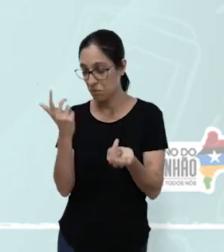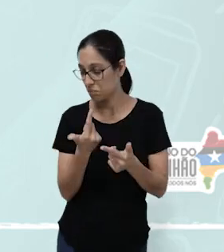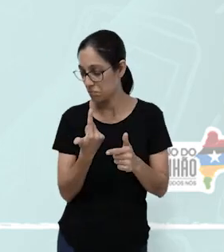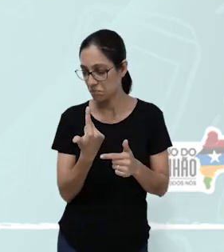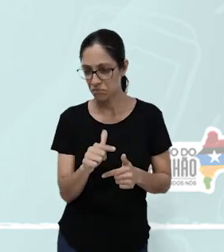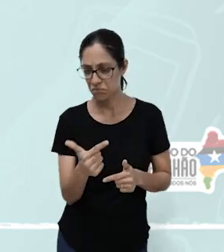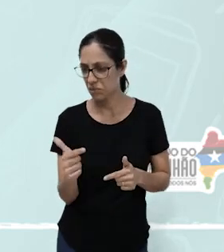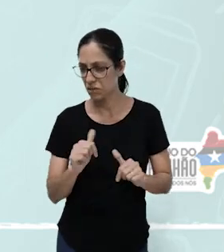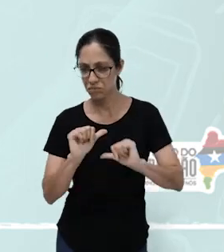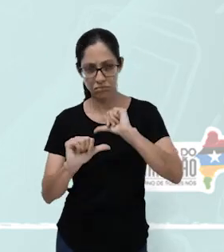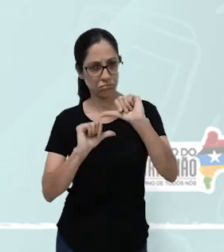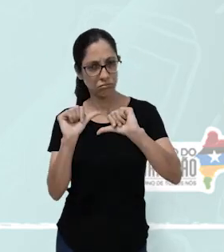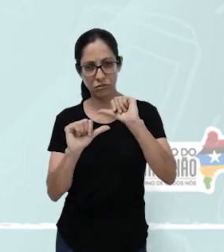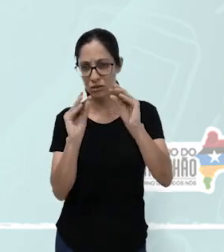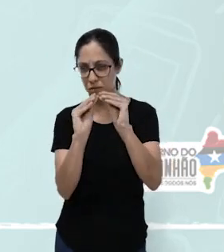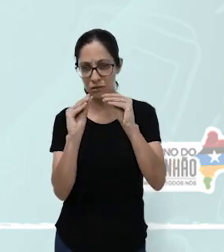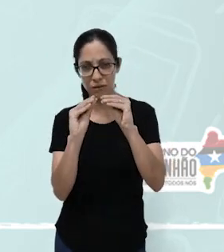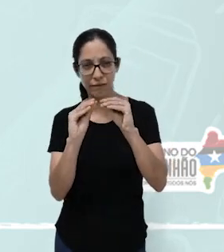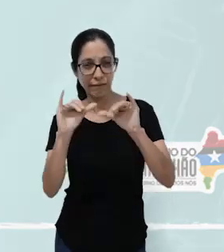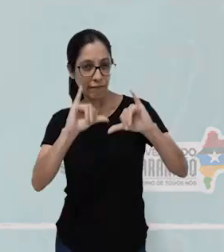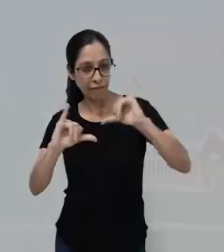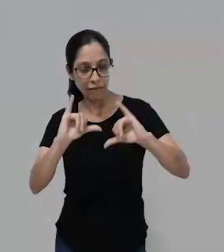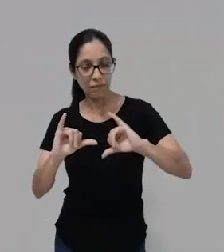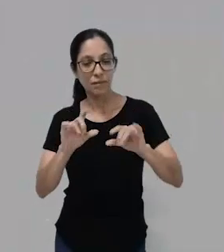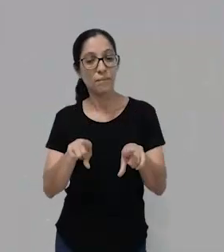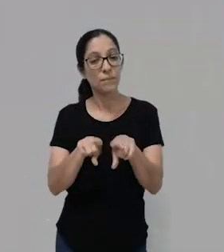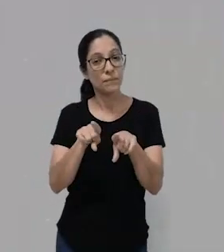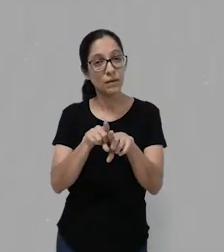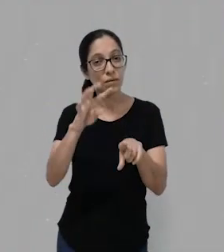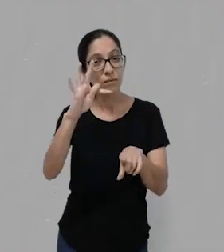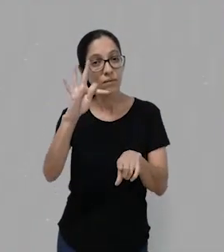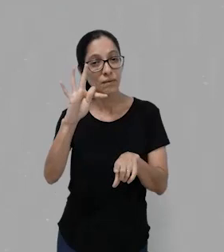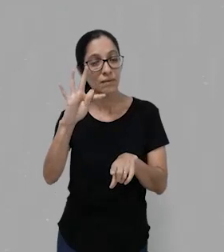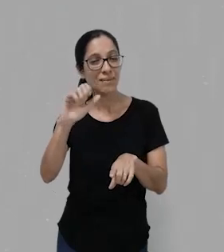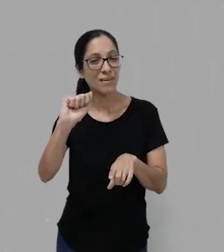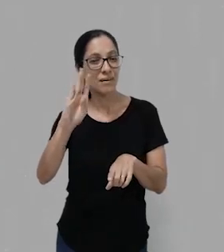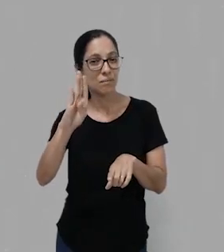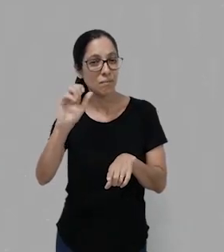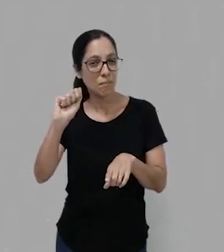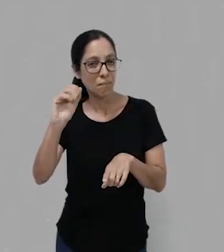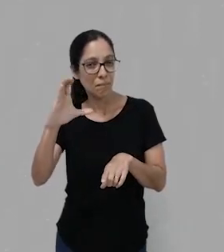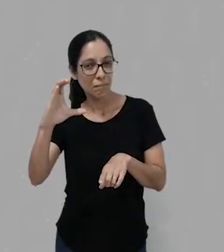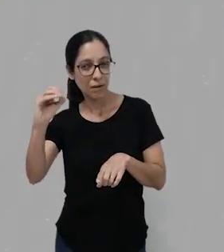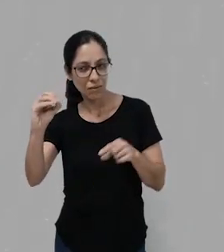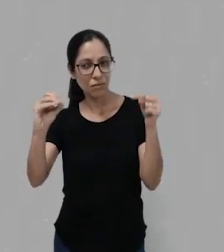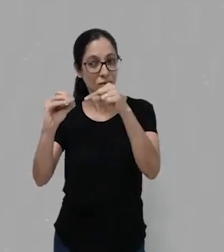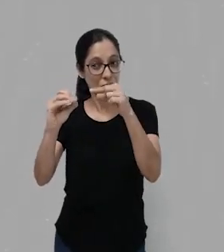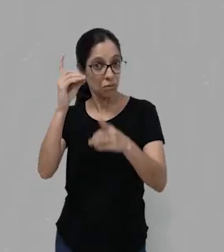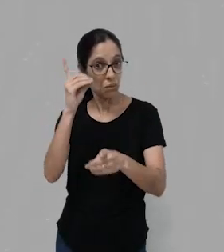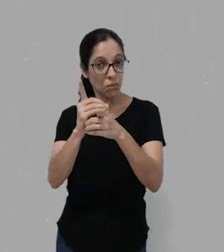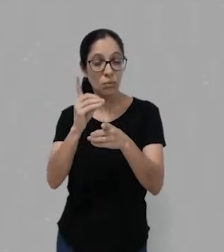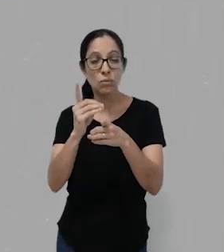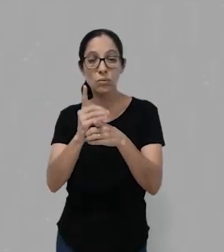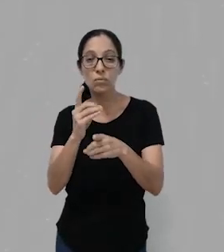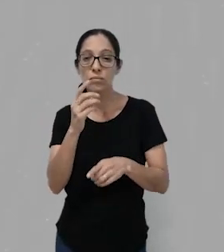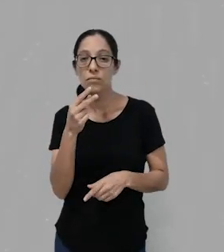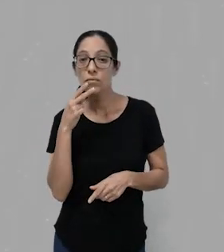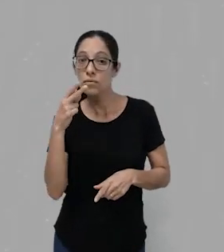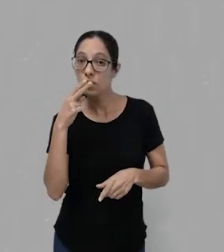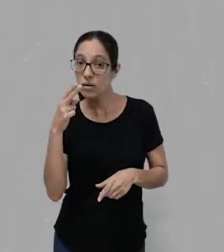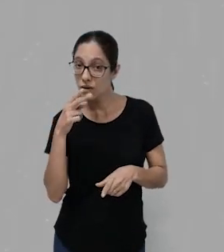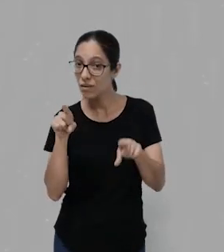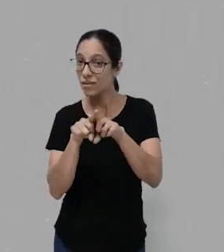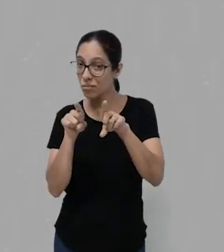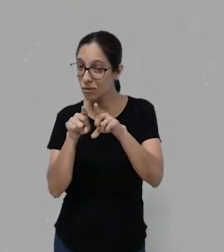processo químico ali. O tabaco, que é encontrado no cigarro, também é uma espécie de folhagem.